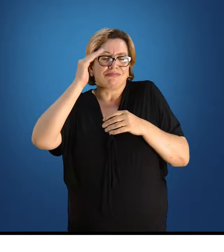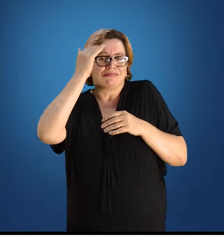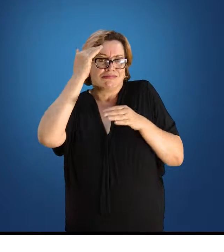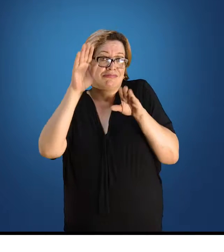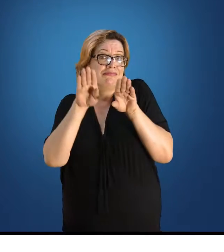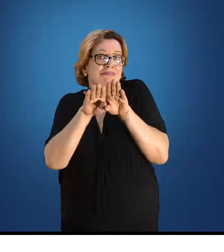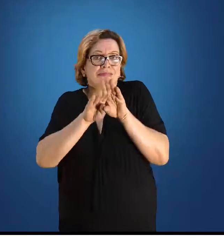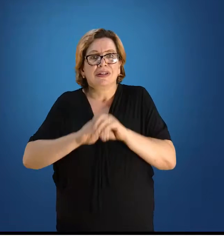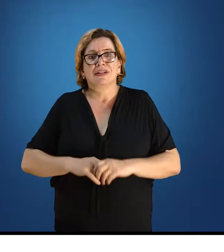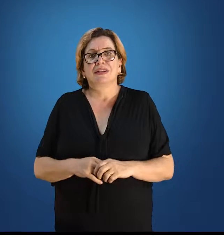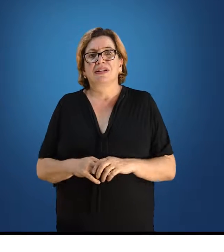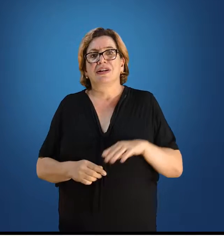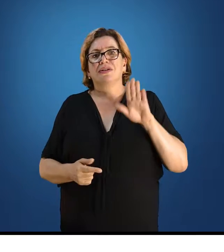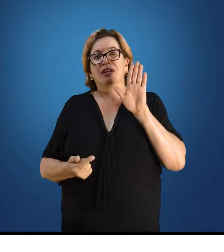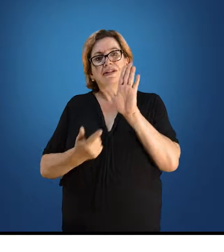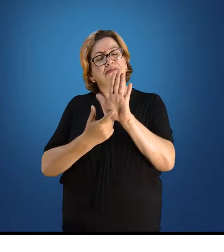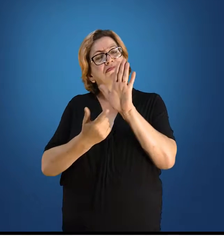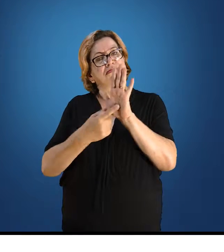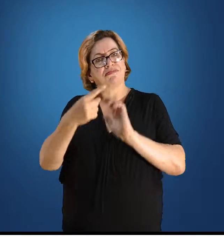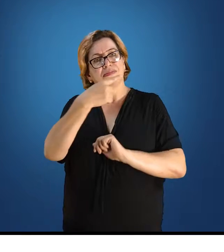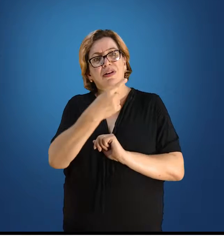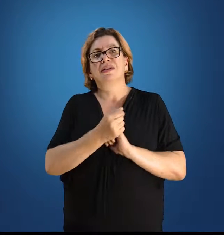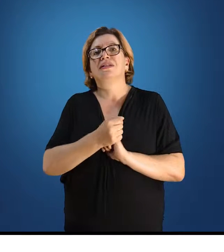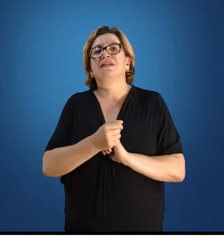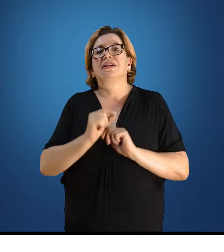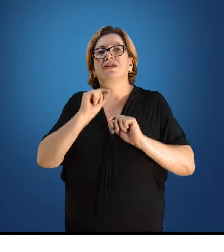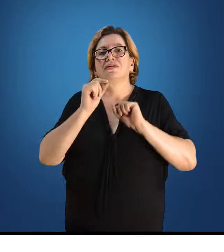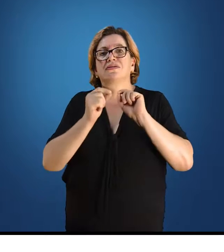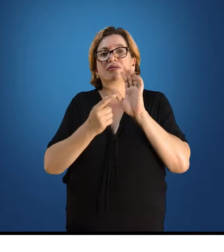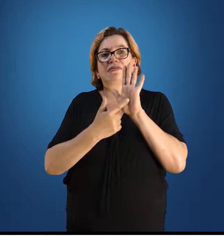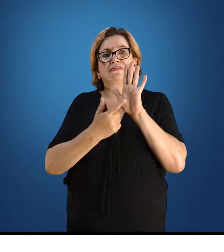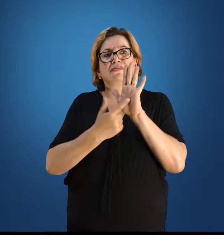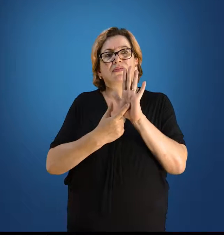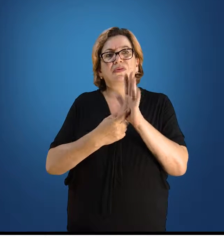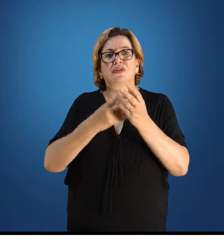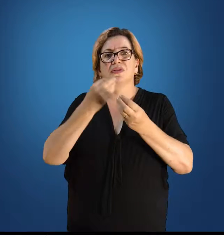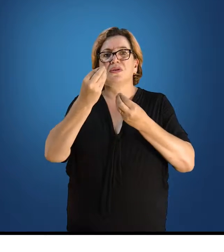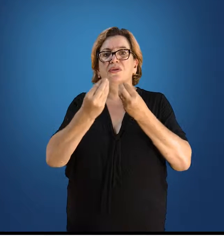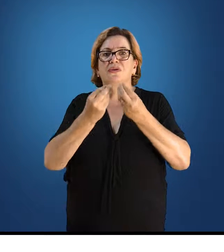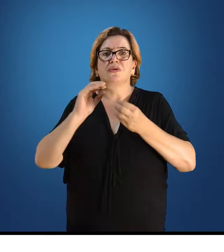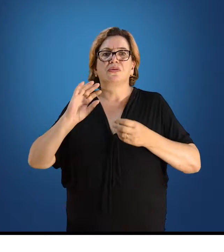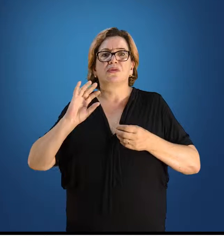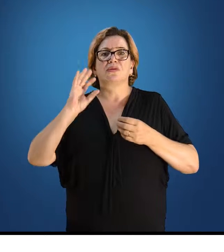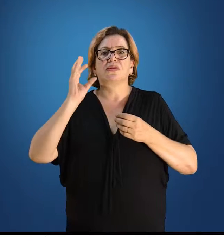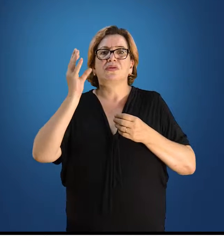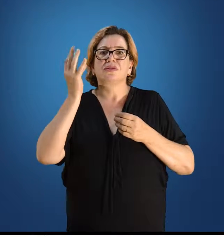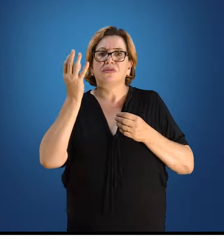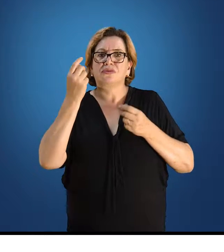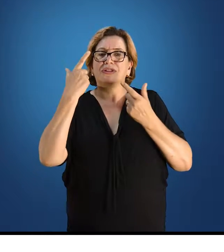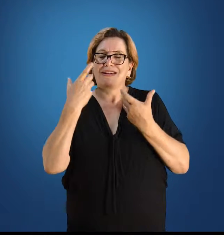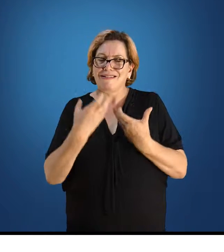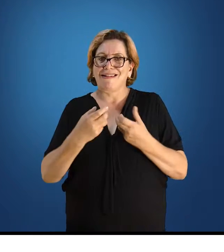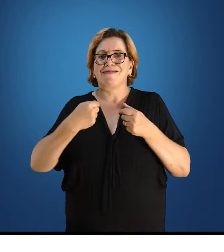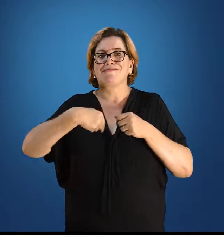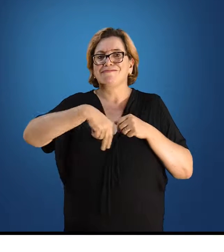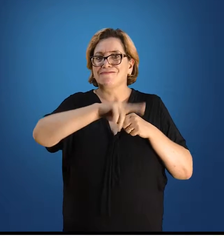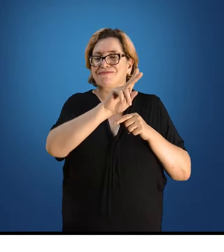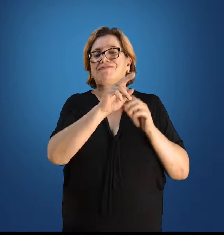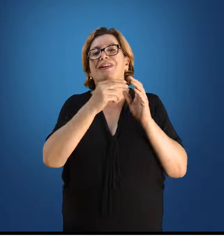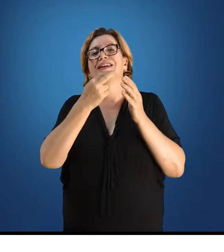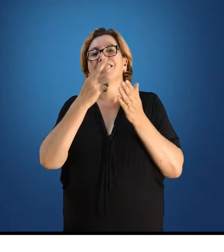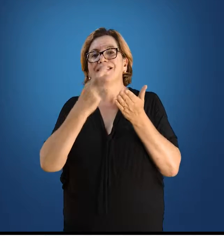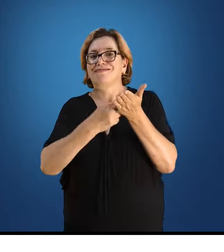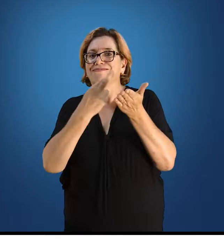Bom, esse slide apresenta mais ou menos o fluxo que ocorre quando você submete um artigo a